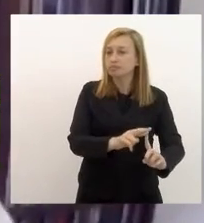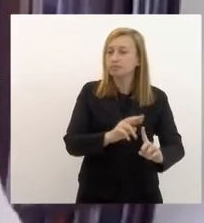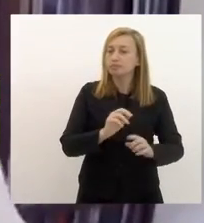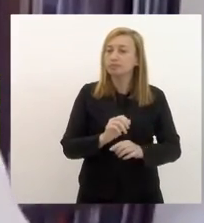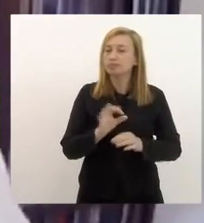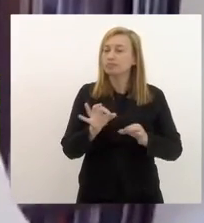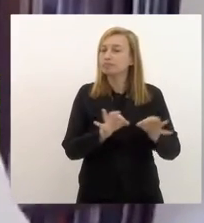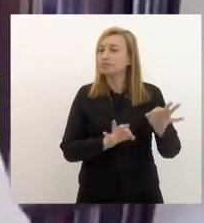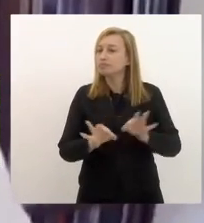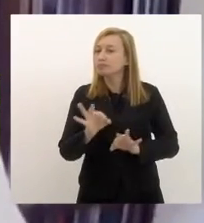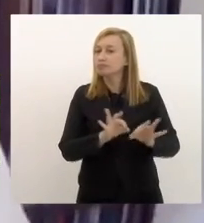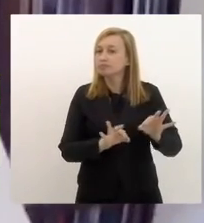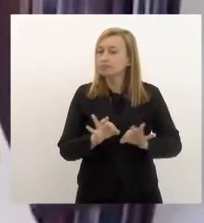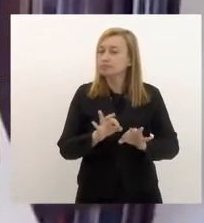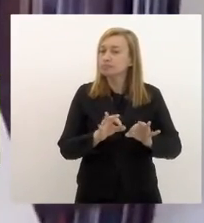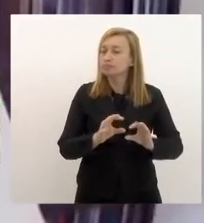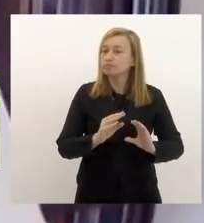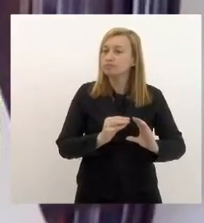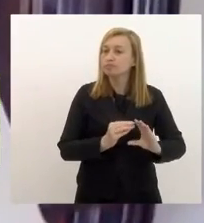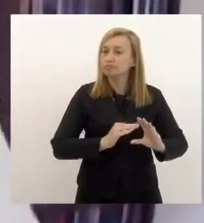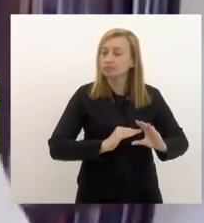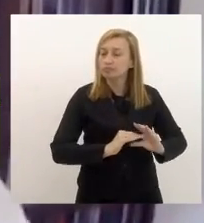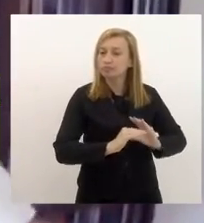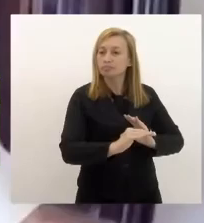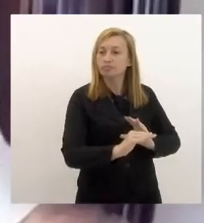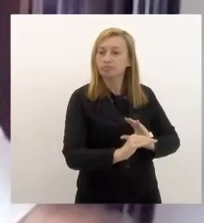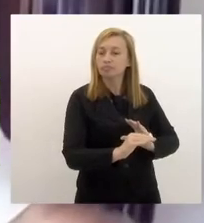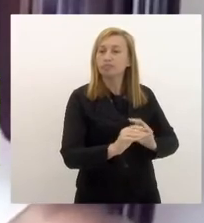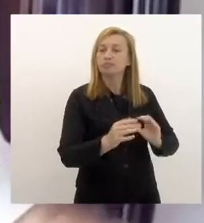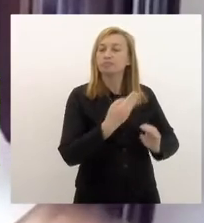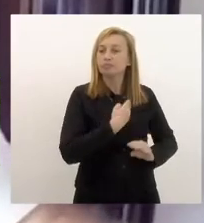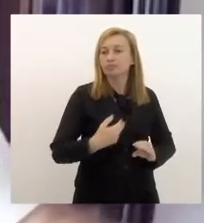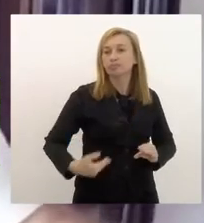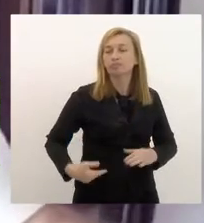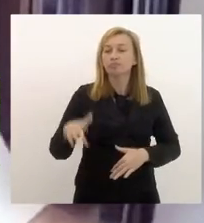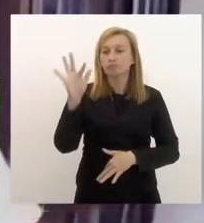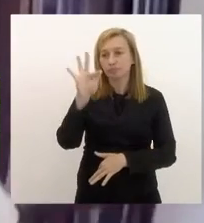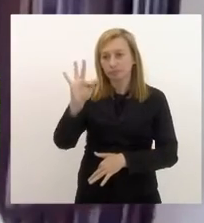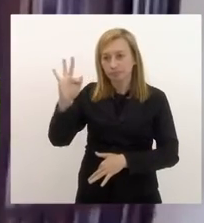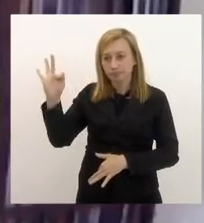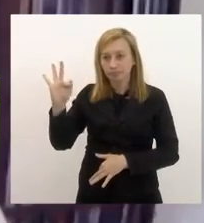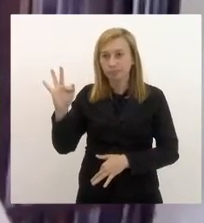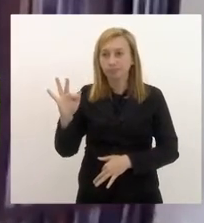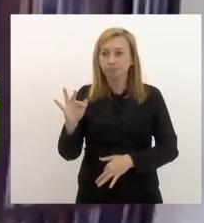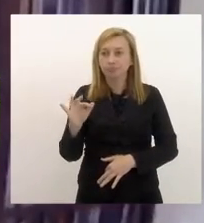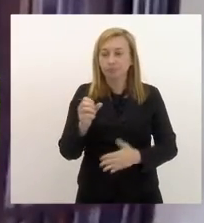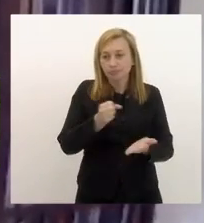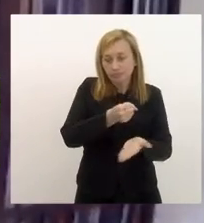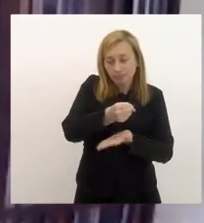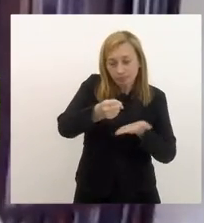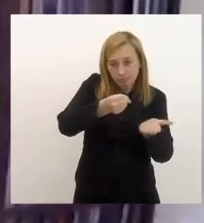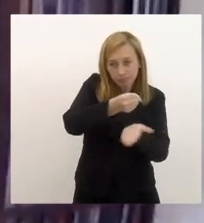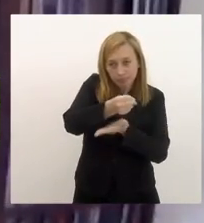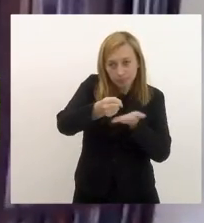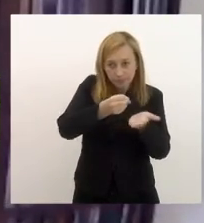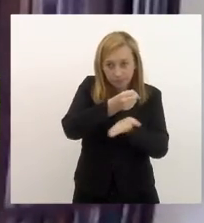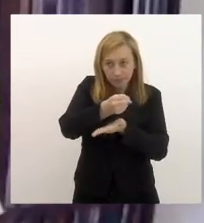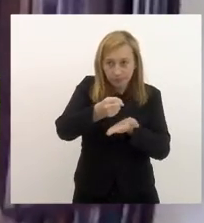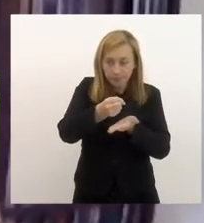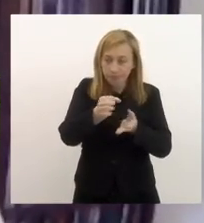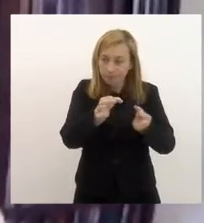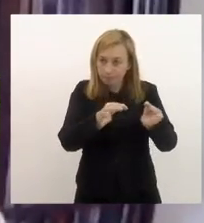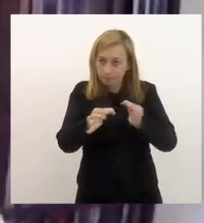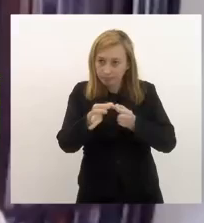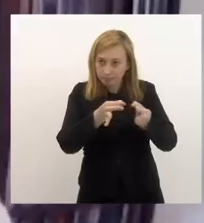a um plano que foi entregue atualmente o governo federal é um pão mas fixo o